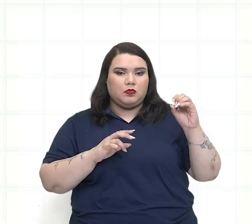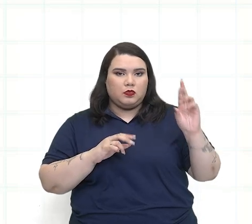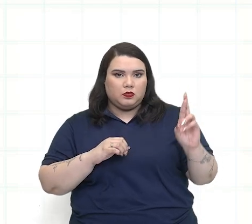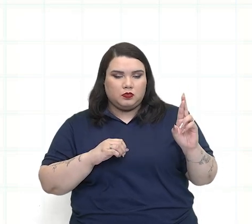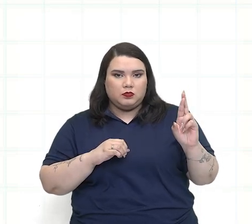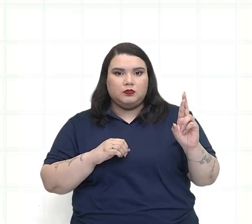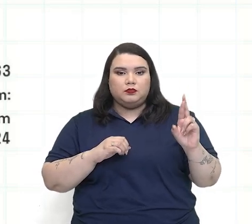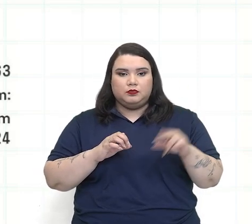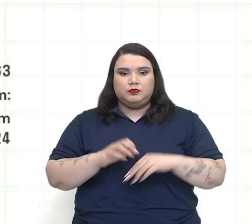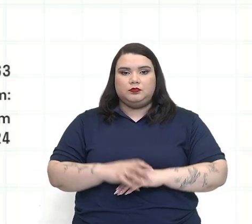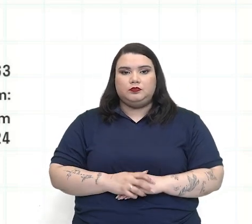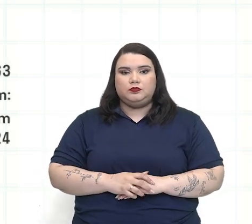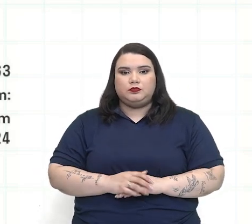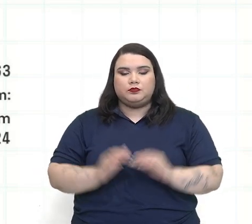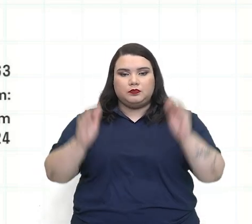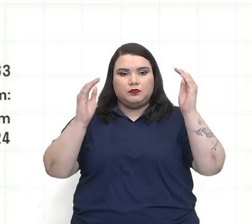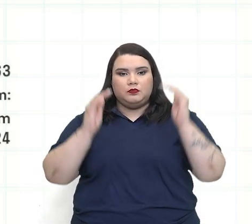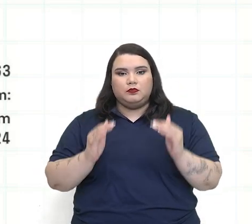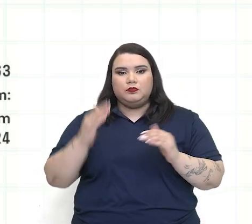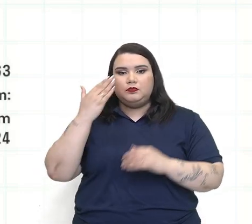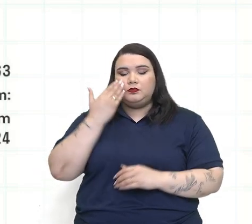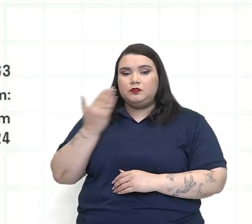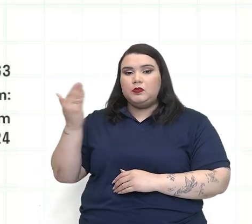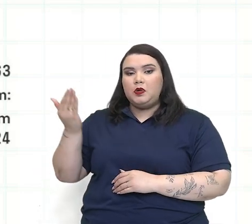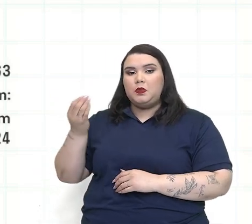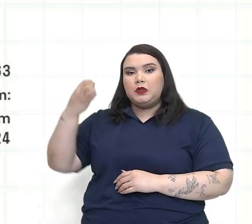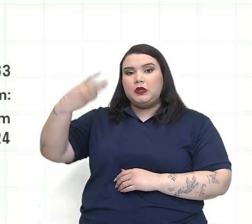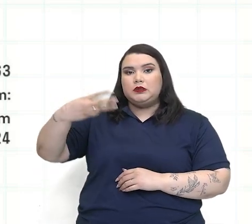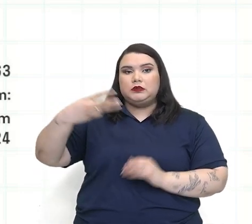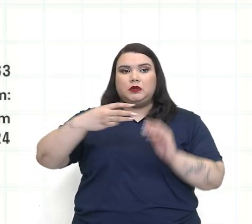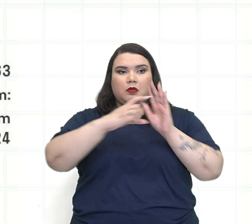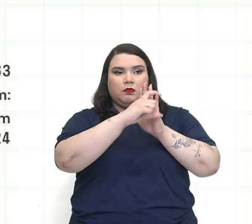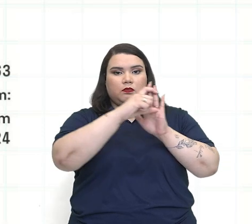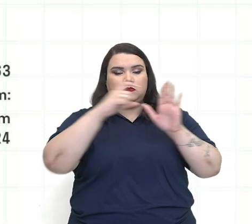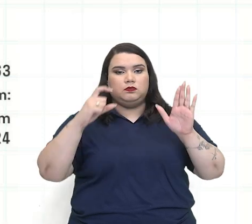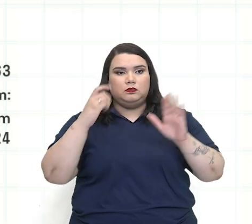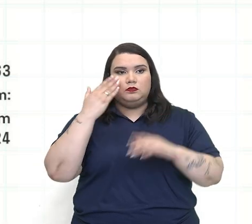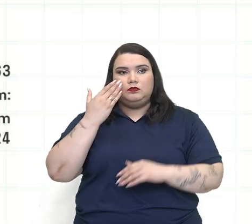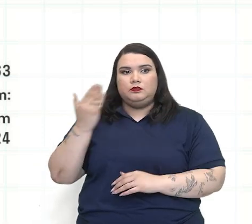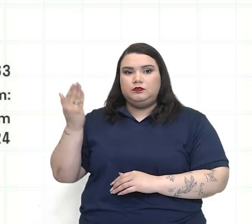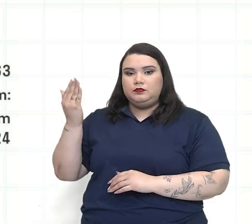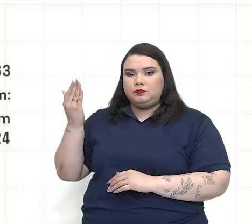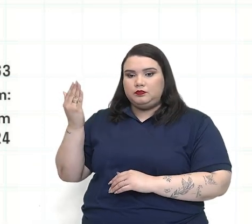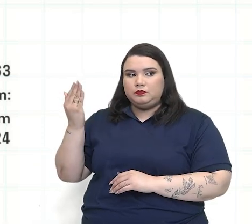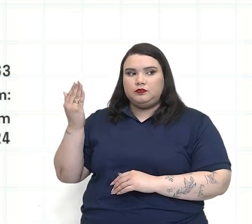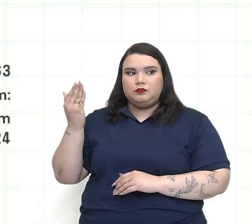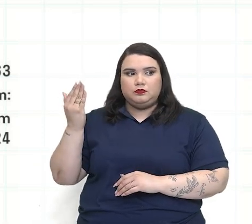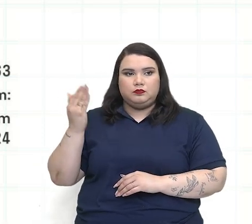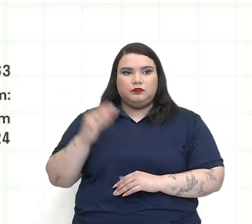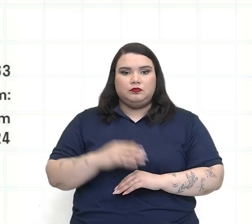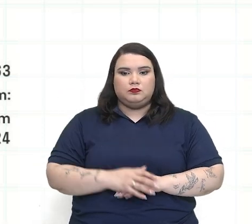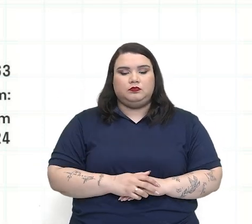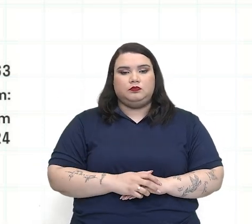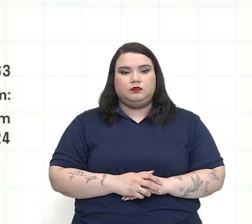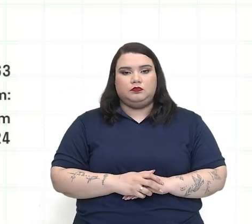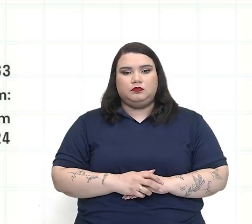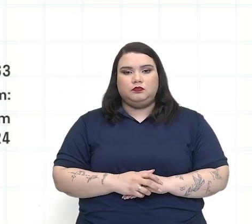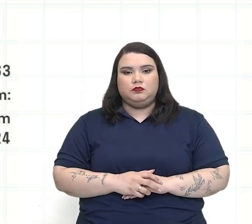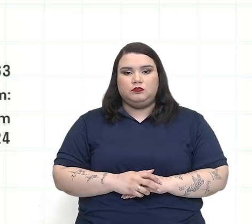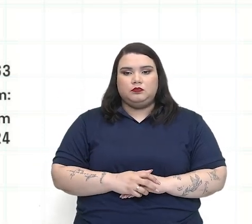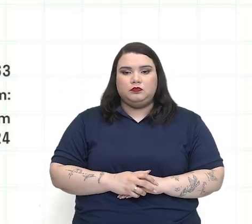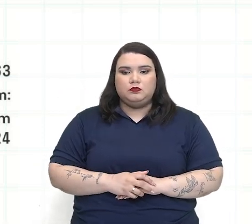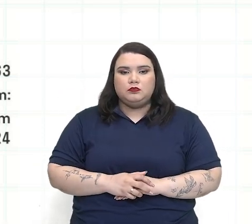Né? Seguindo, nós temos Fiat Lux do meu verso, símbolo vivo do amor. Qualquer fricção te incendeia. Faz